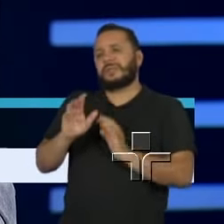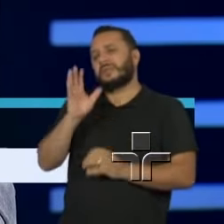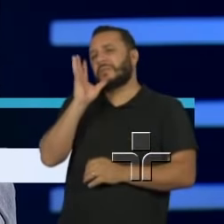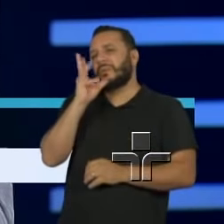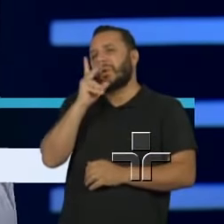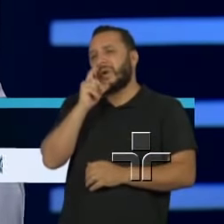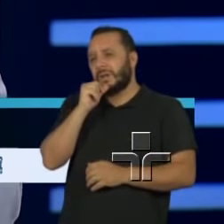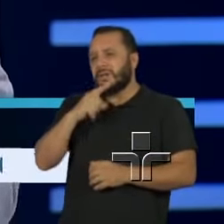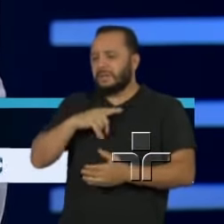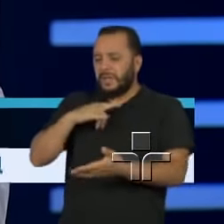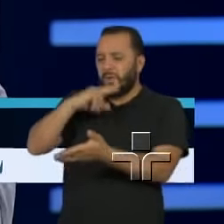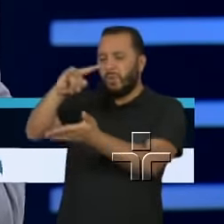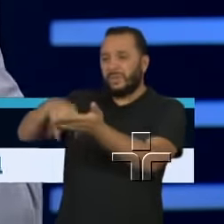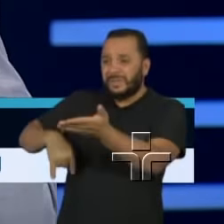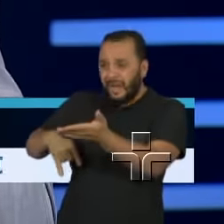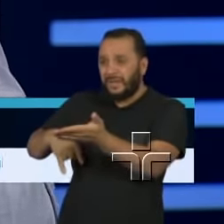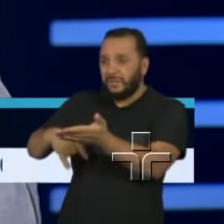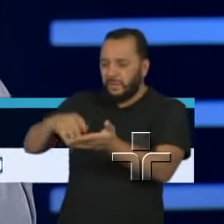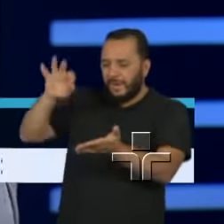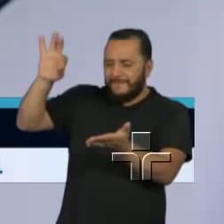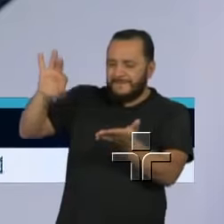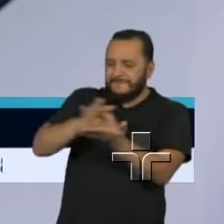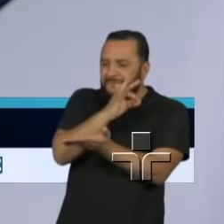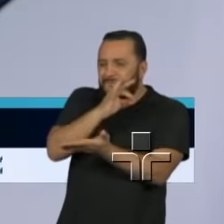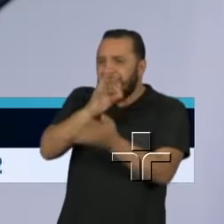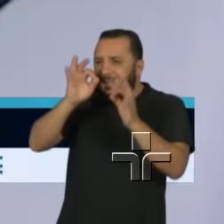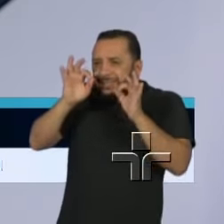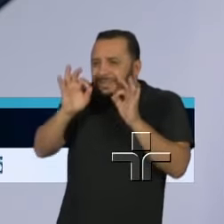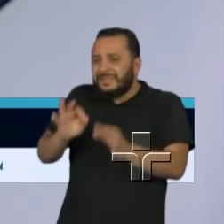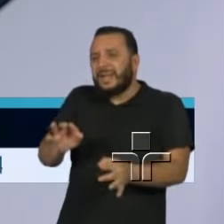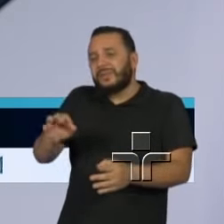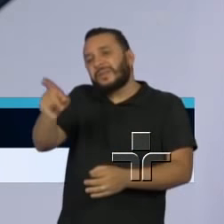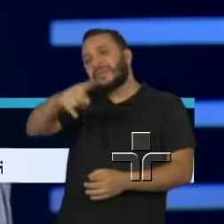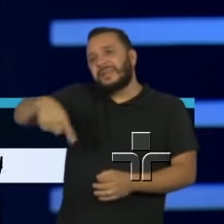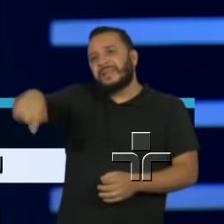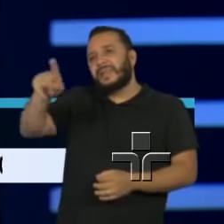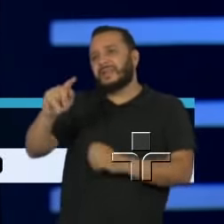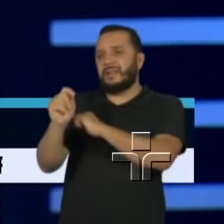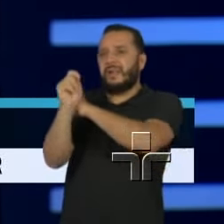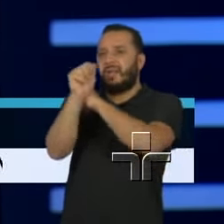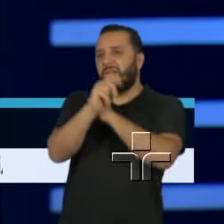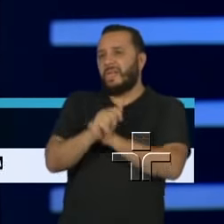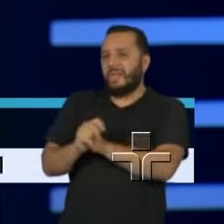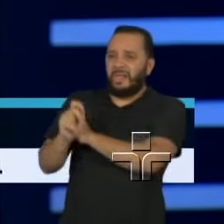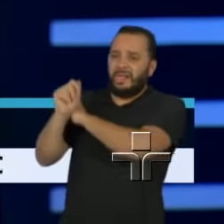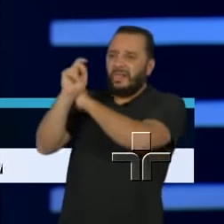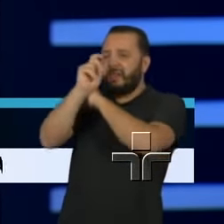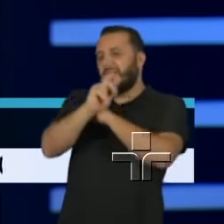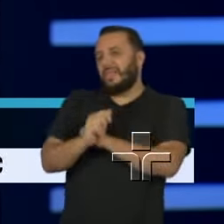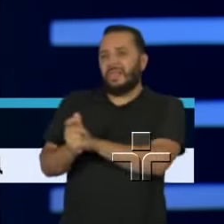suas obrigações e o consumidor, na ponta, nem sempre tem elementos para poder fazer valer